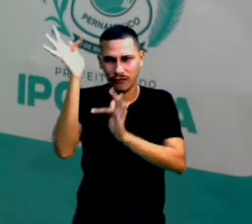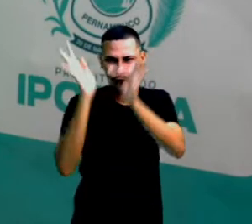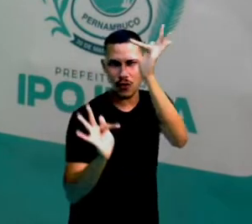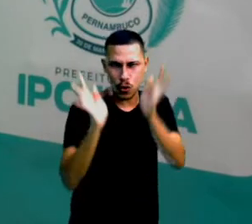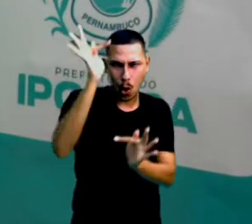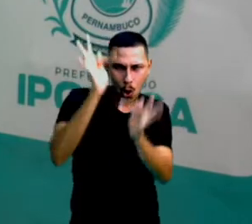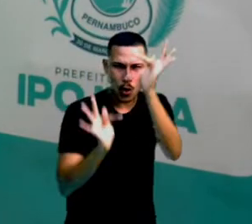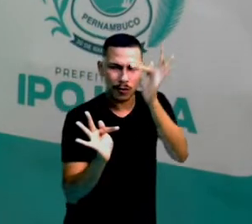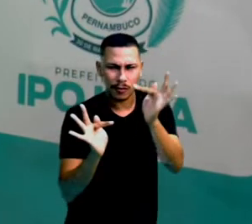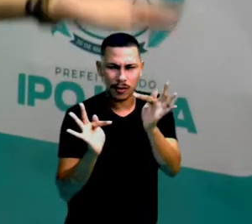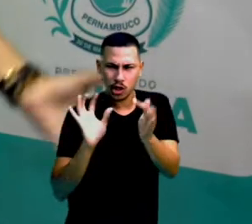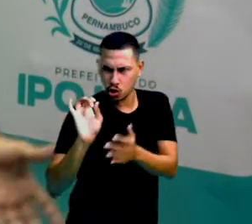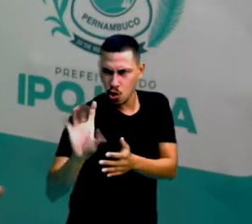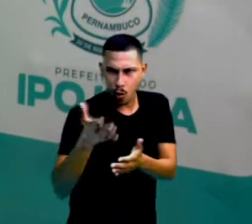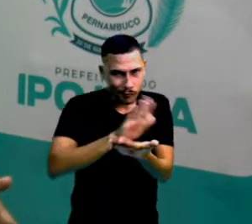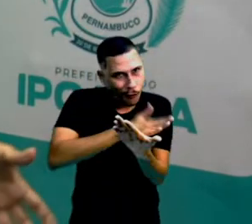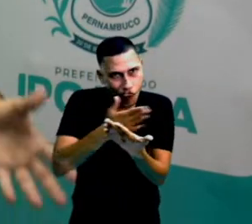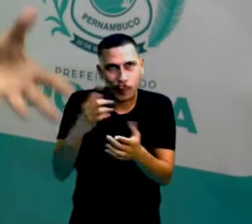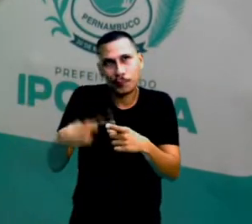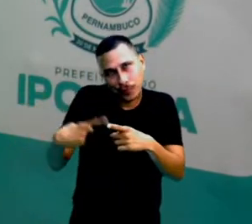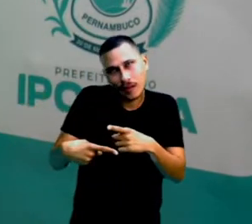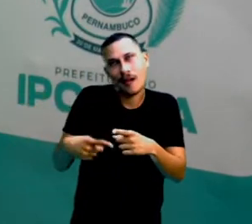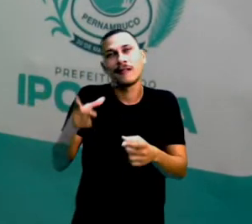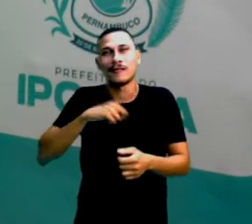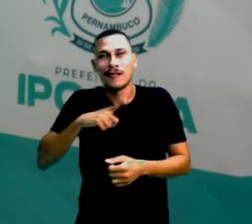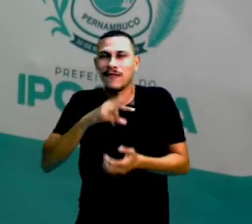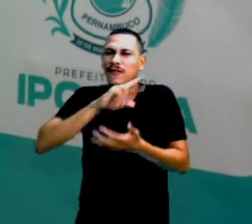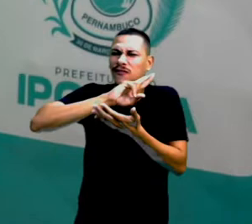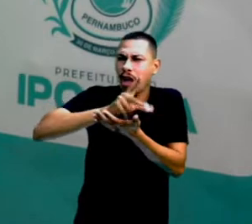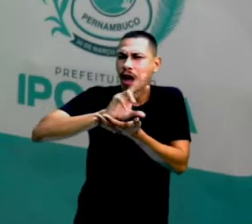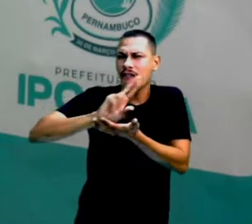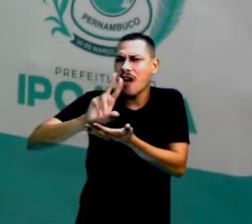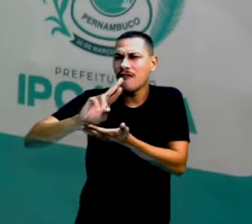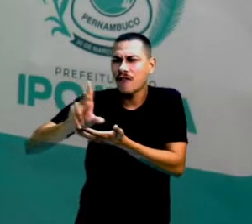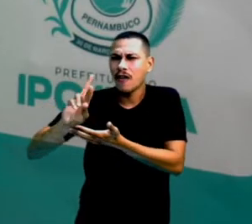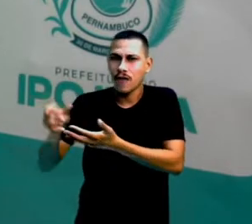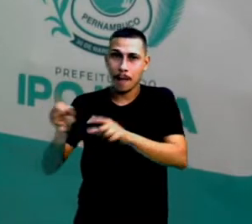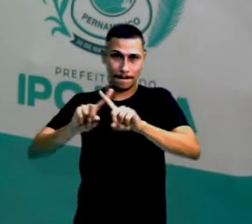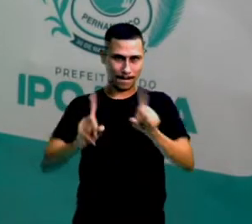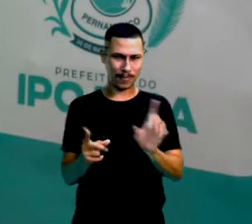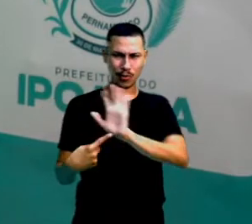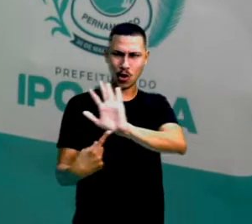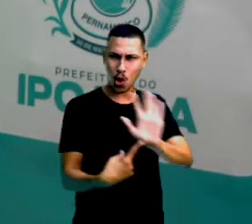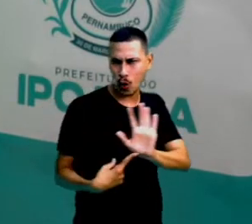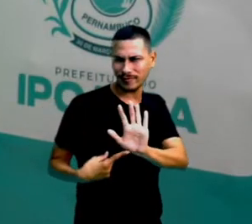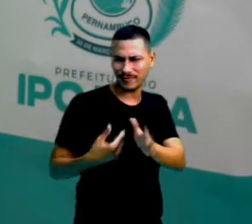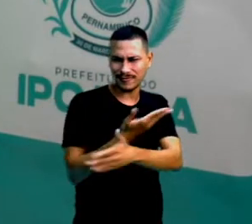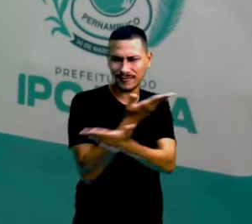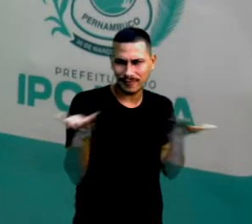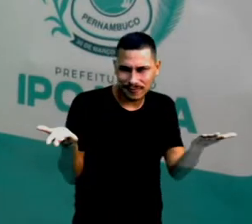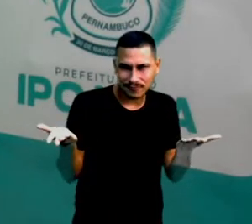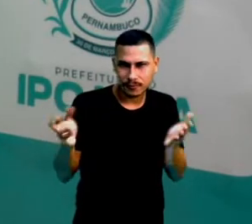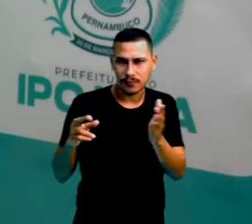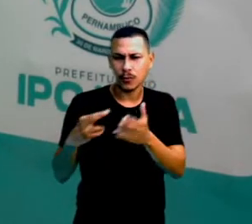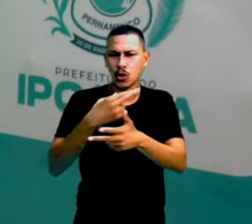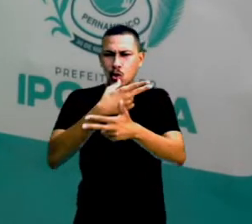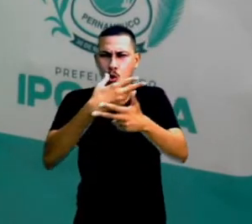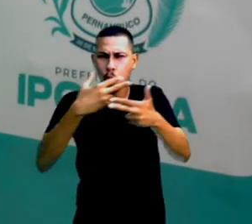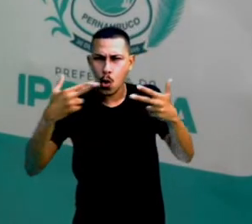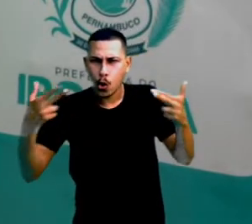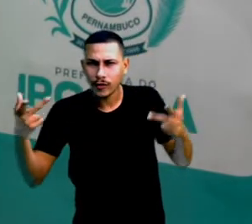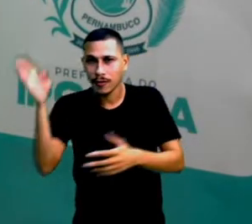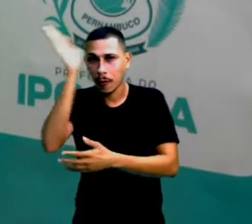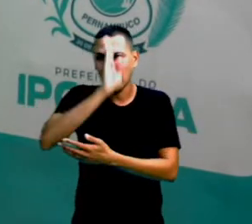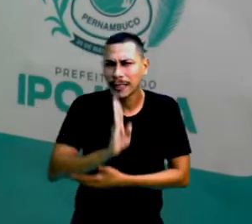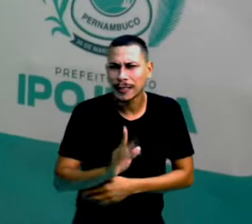assim. São muitas danças folclóricas. E eu optei em trazer coisas do Brasil